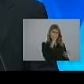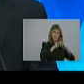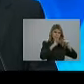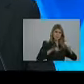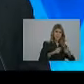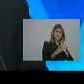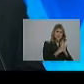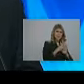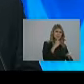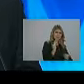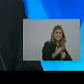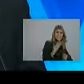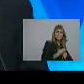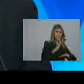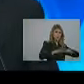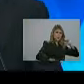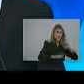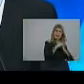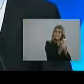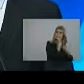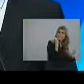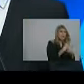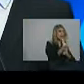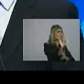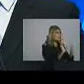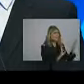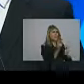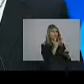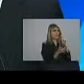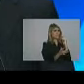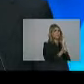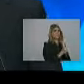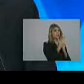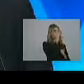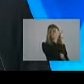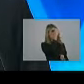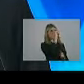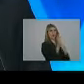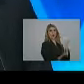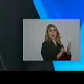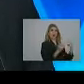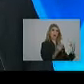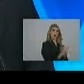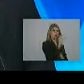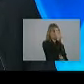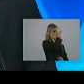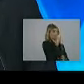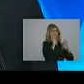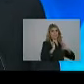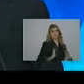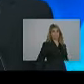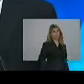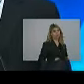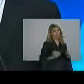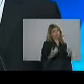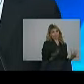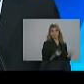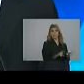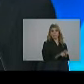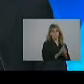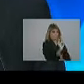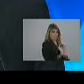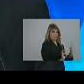treinado, qualificado, preparado para fazer a segurança preventiva do cidadão, inclusive com a